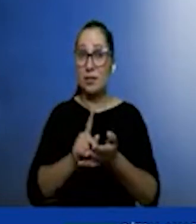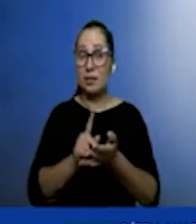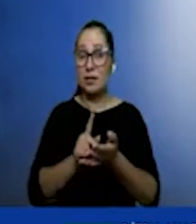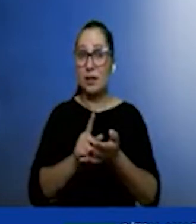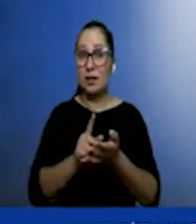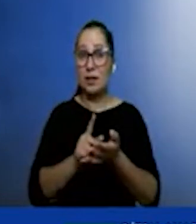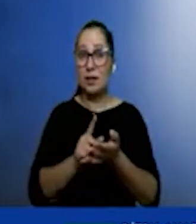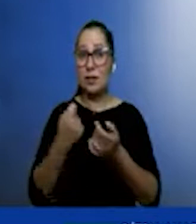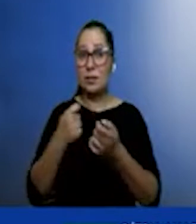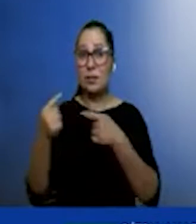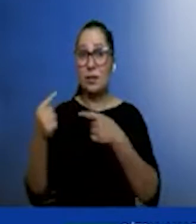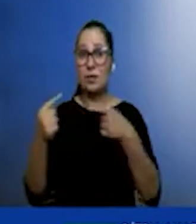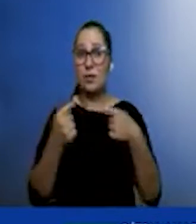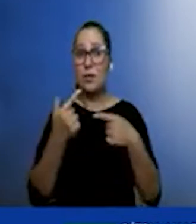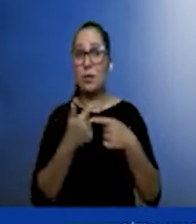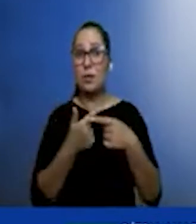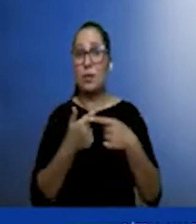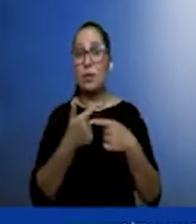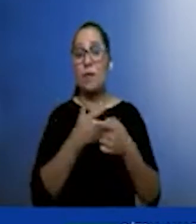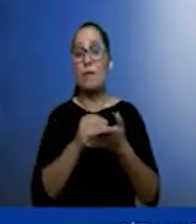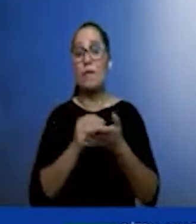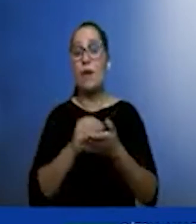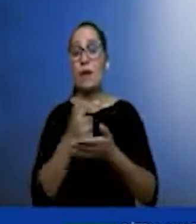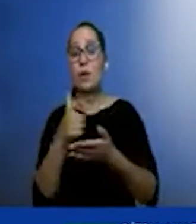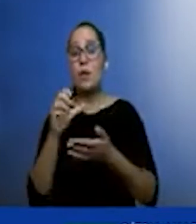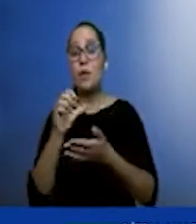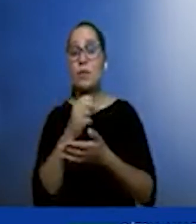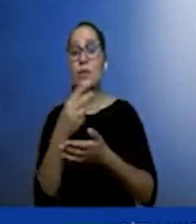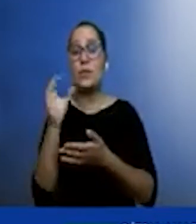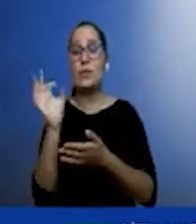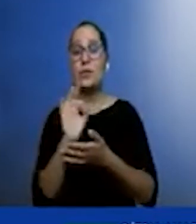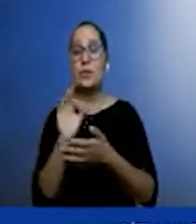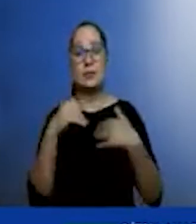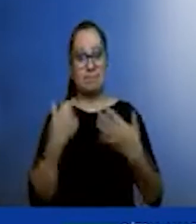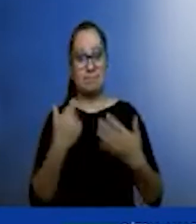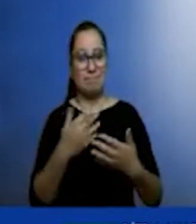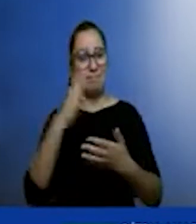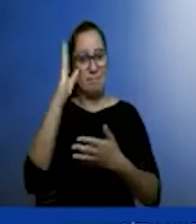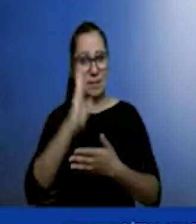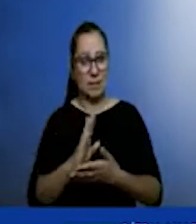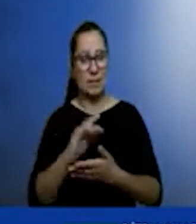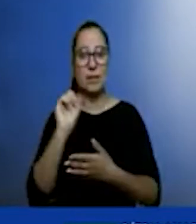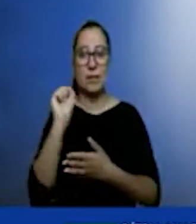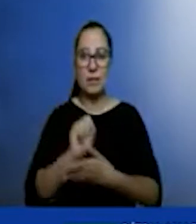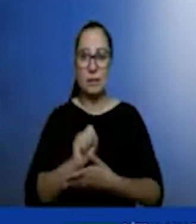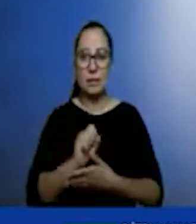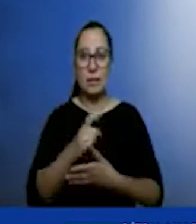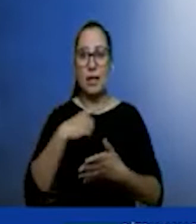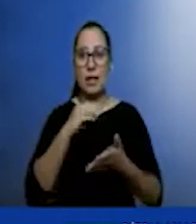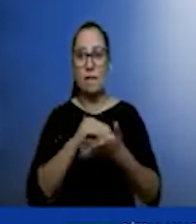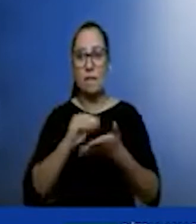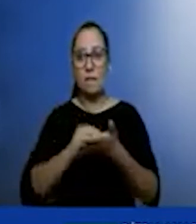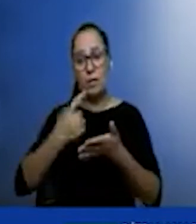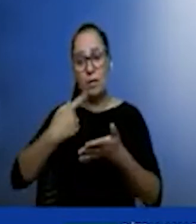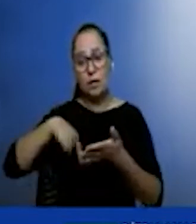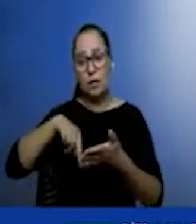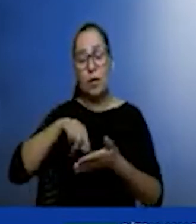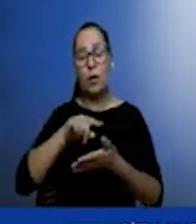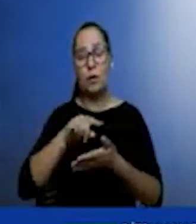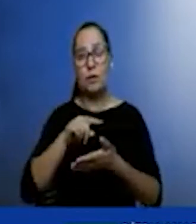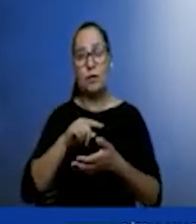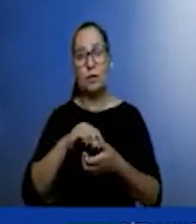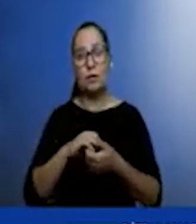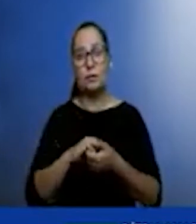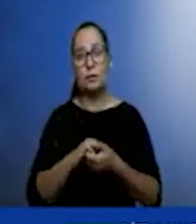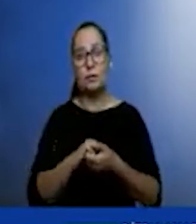discutindo os outros 92%. Né? Então, assim, eu acho que o Brasil tem, sim, o que está faltando para a gente,